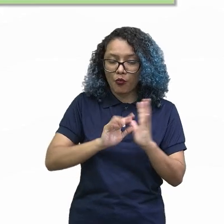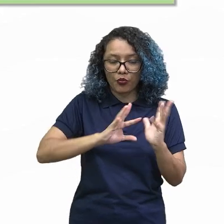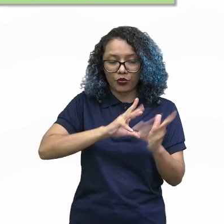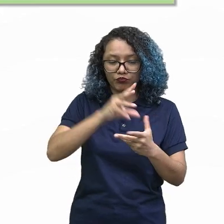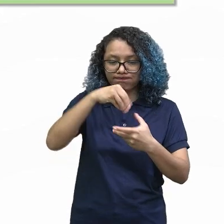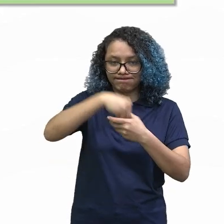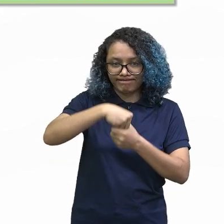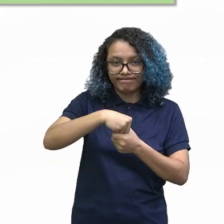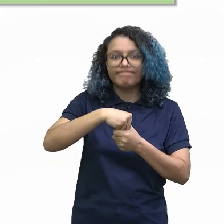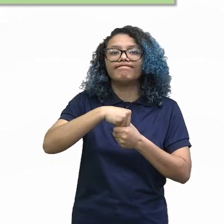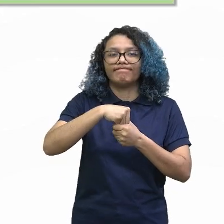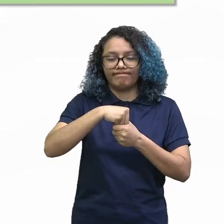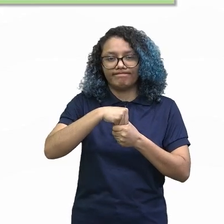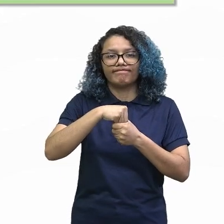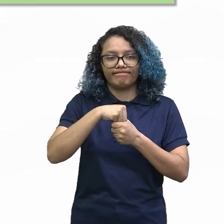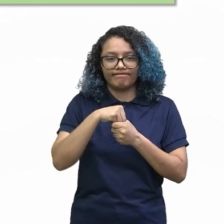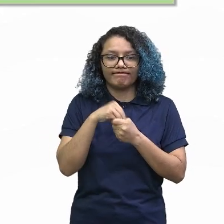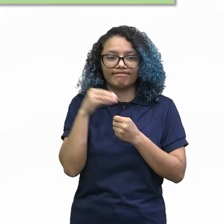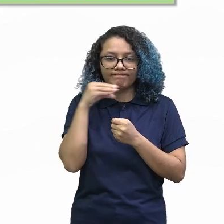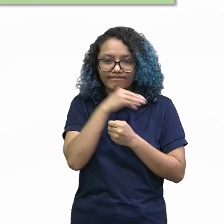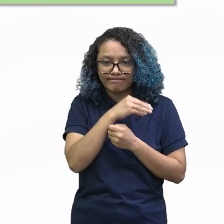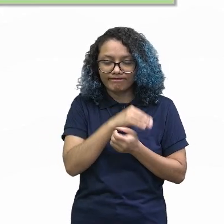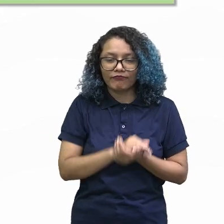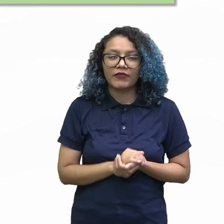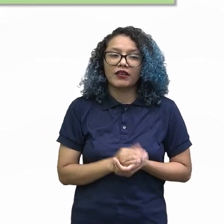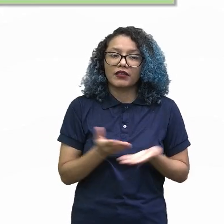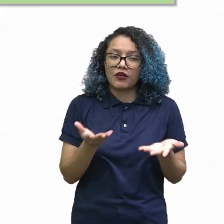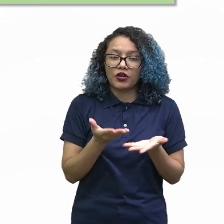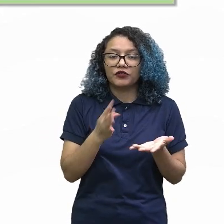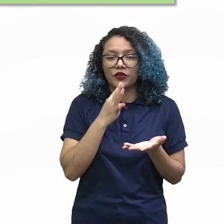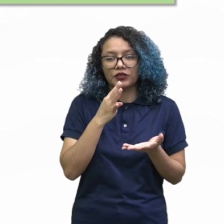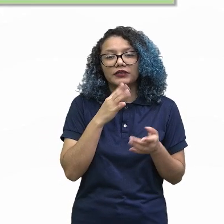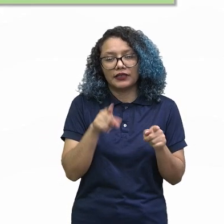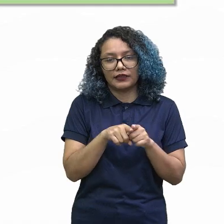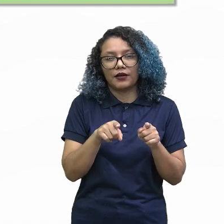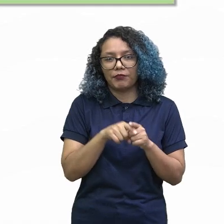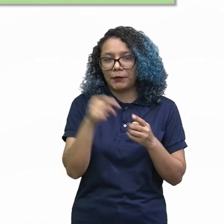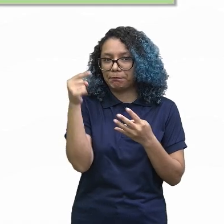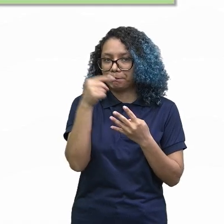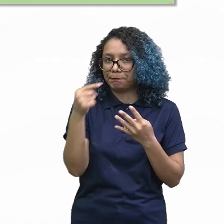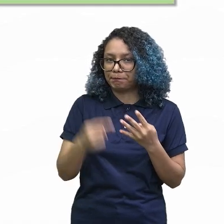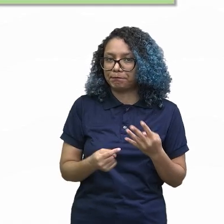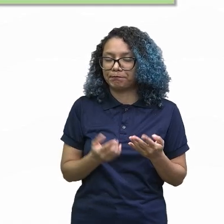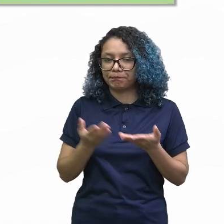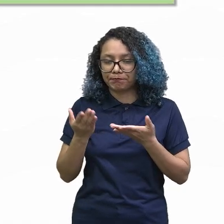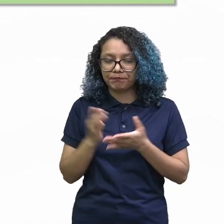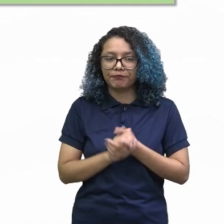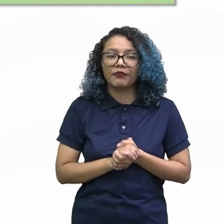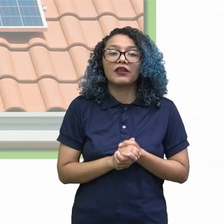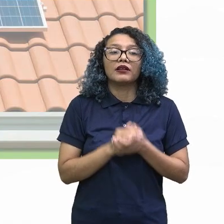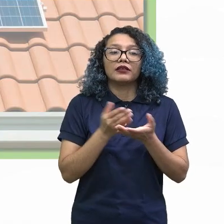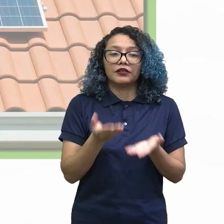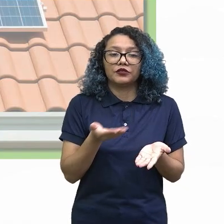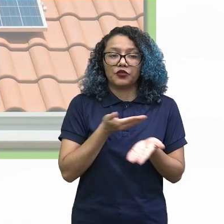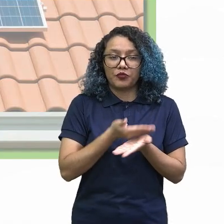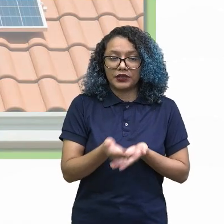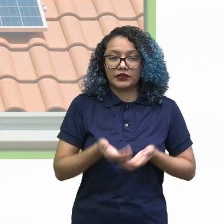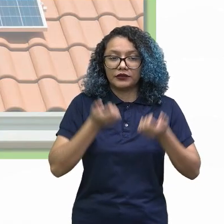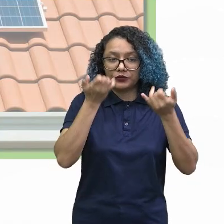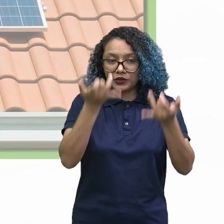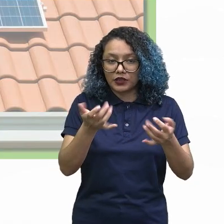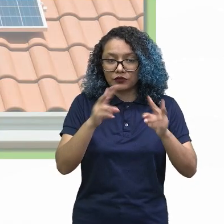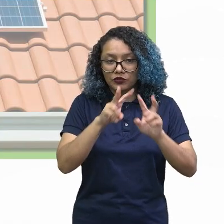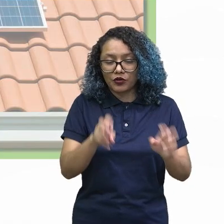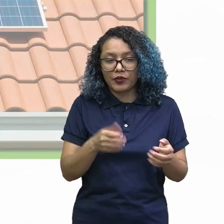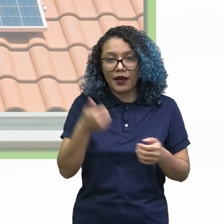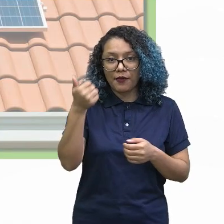vai conhecer um pouquinho mais sobre essa fonte alternativa de energia também, né? Então, a gente vai iniciar observando aí com vocês o